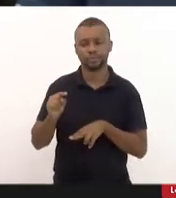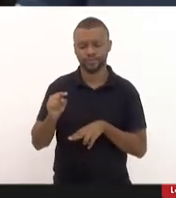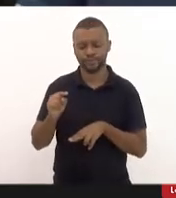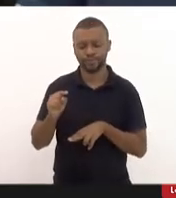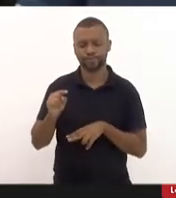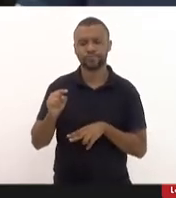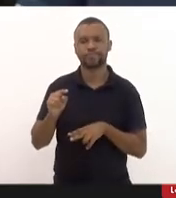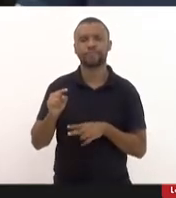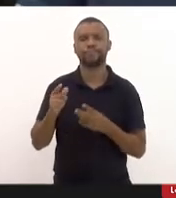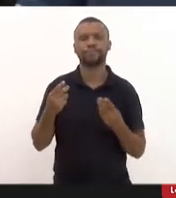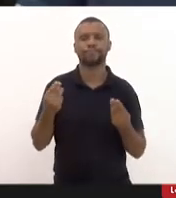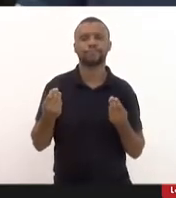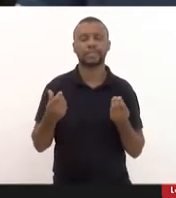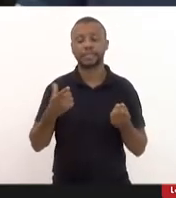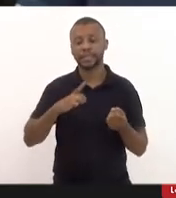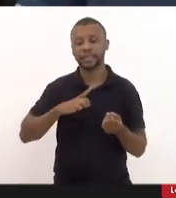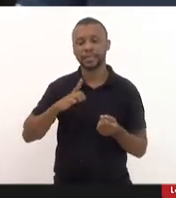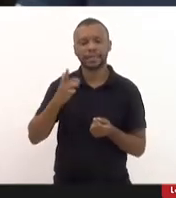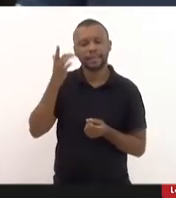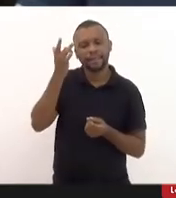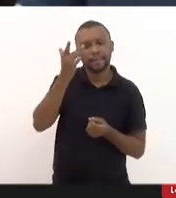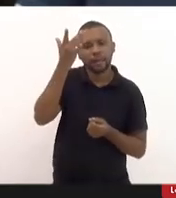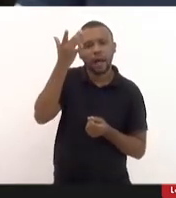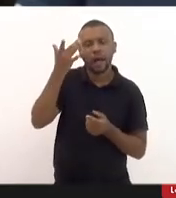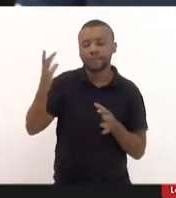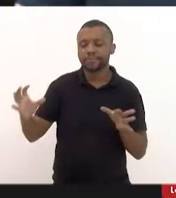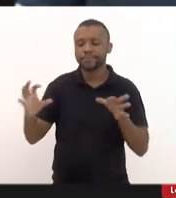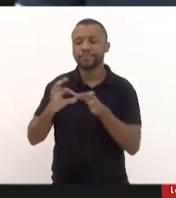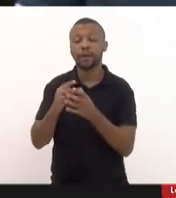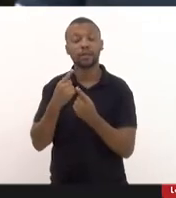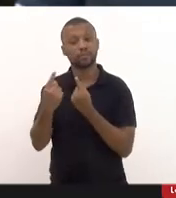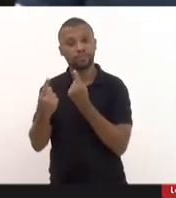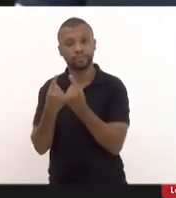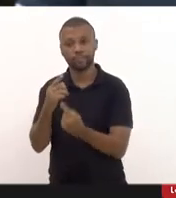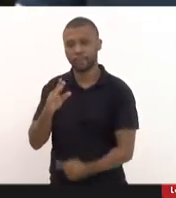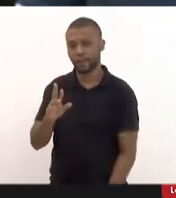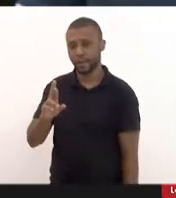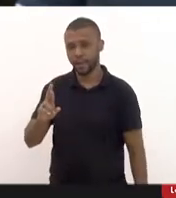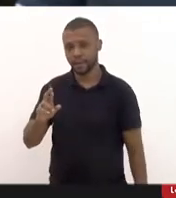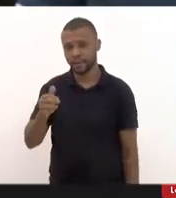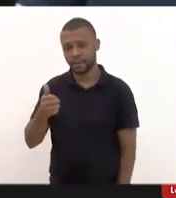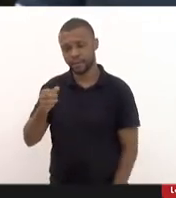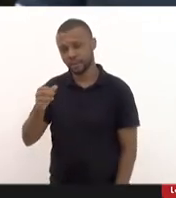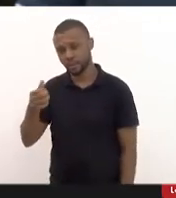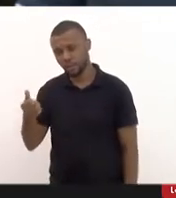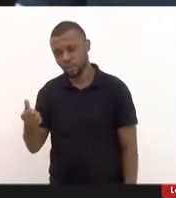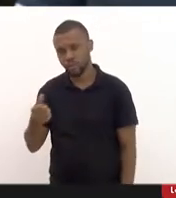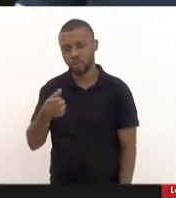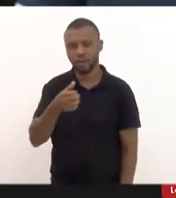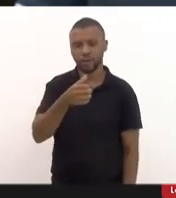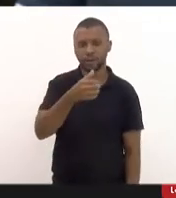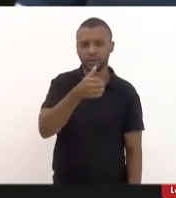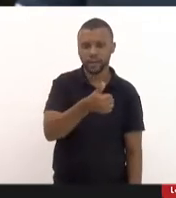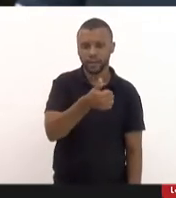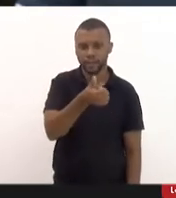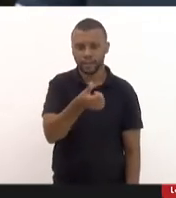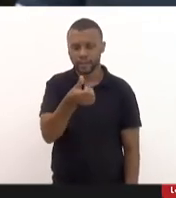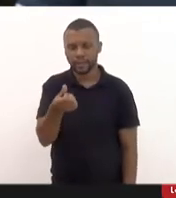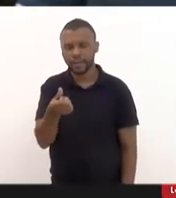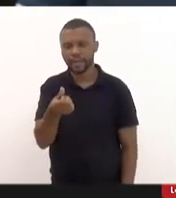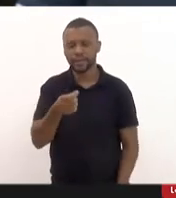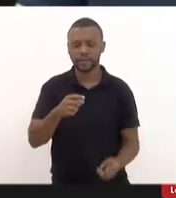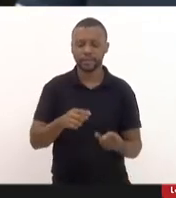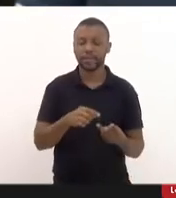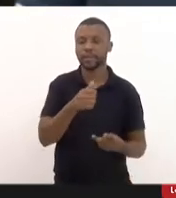dele ter essa facilidade com as BR-101, 116, 040 e o Porto de Itaguaí, e além